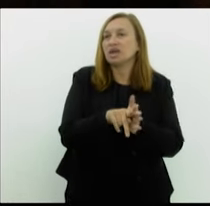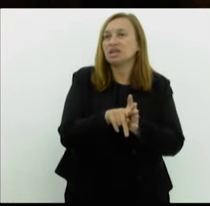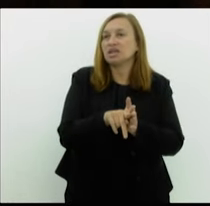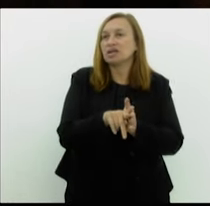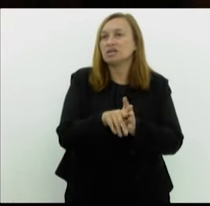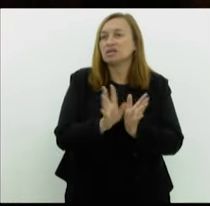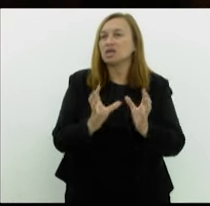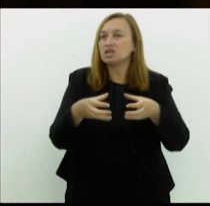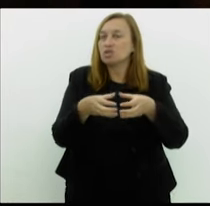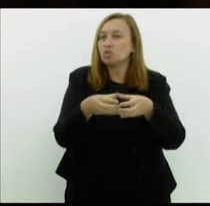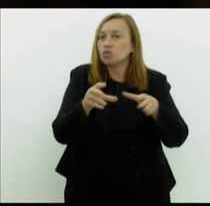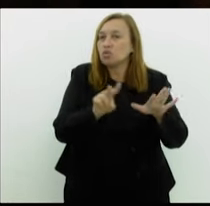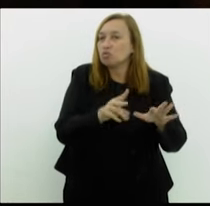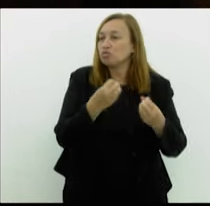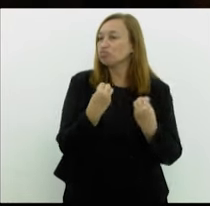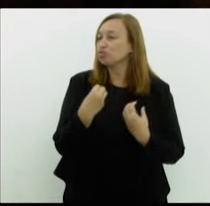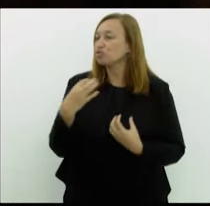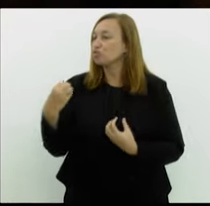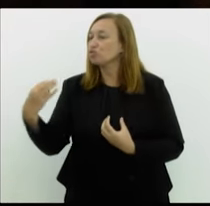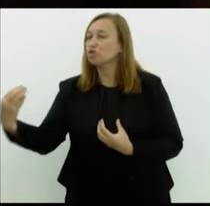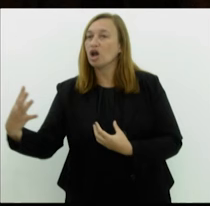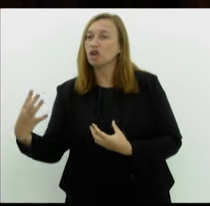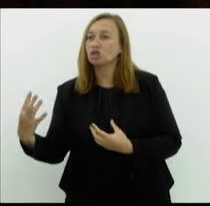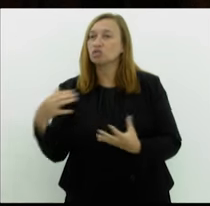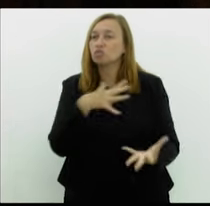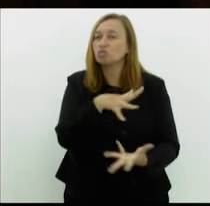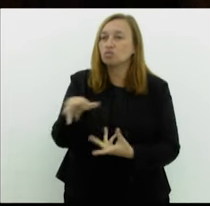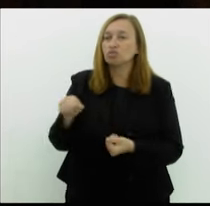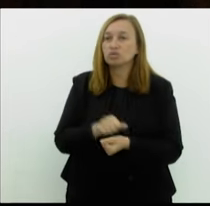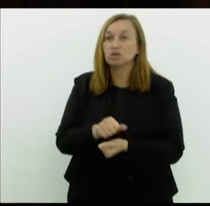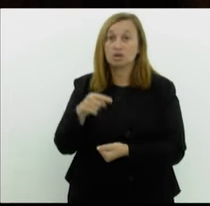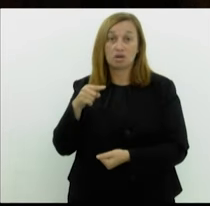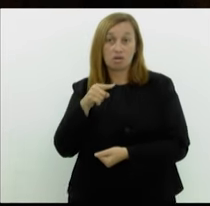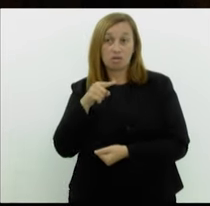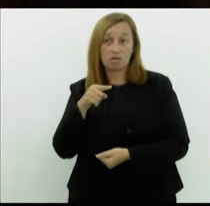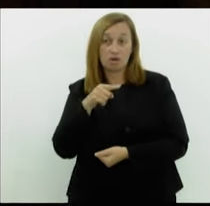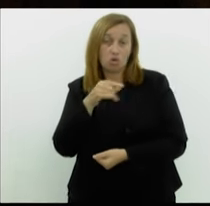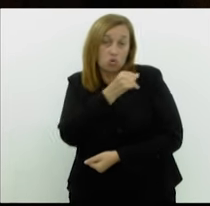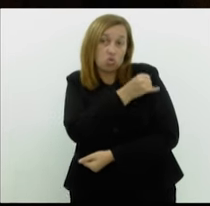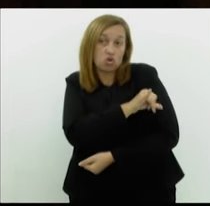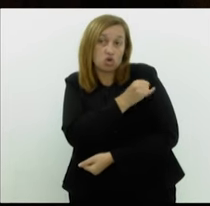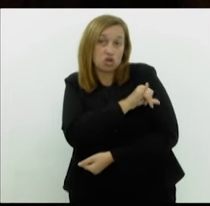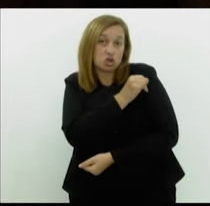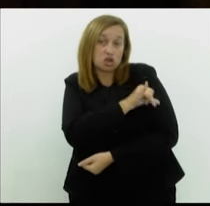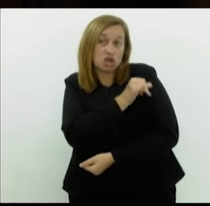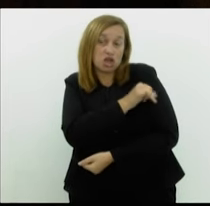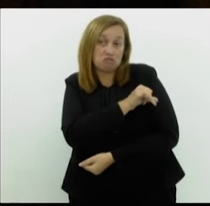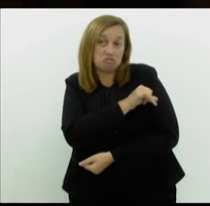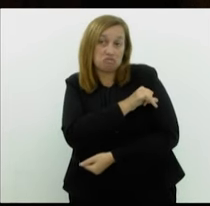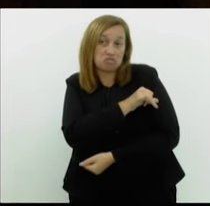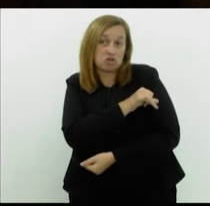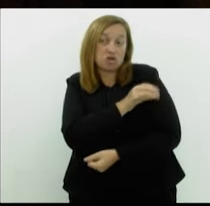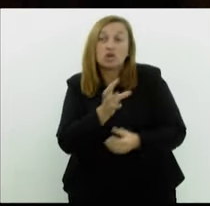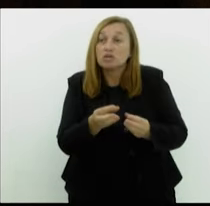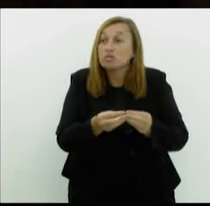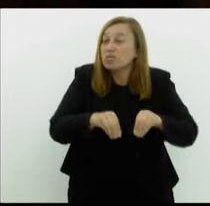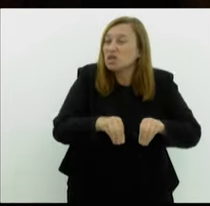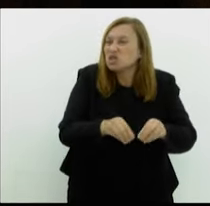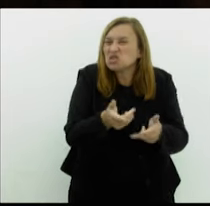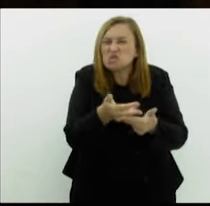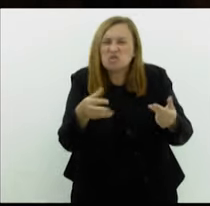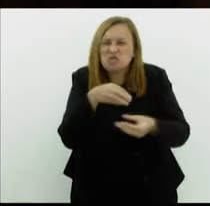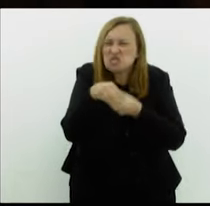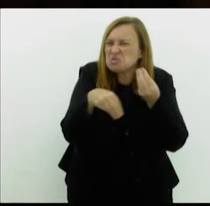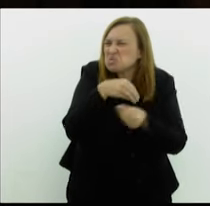excursão mundo afora. E aqui, enquanto o Rio de Janeiro apodrece em meio a tanta